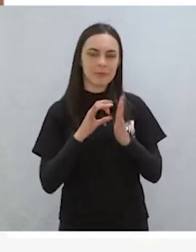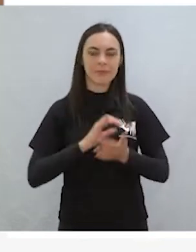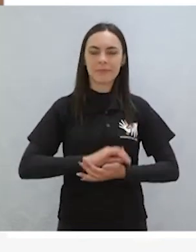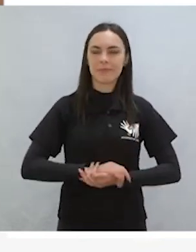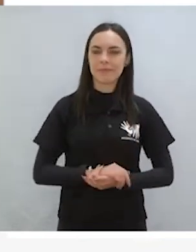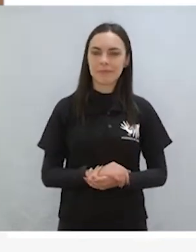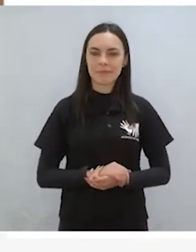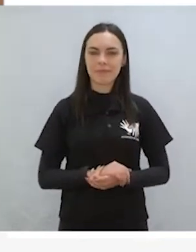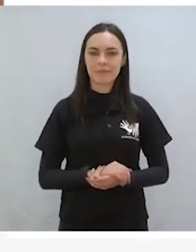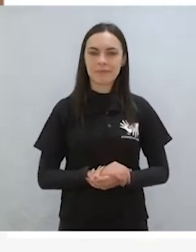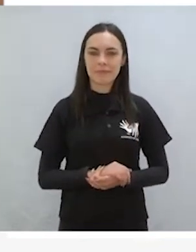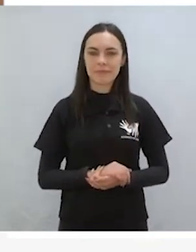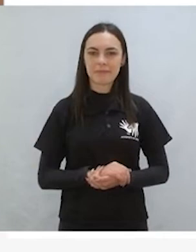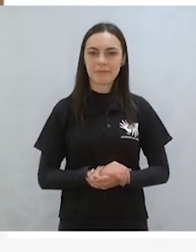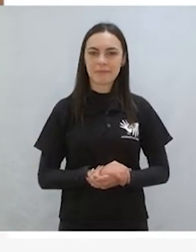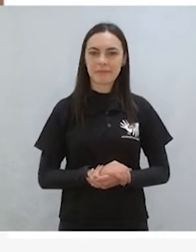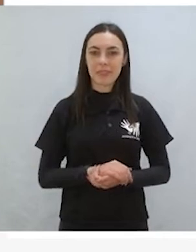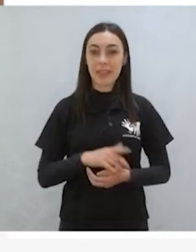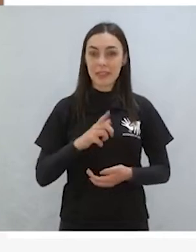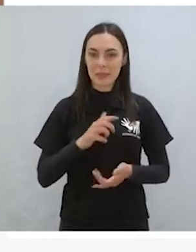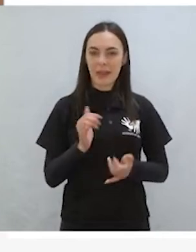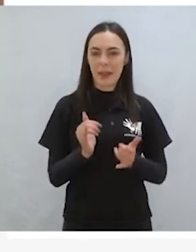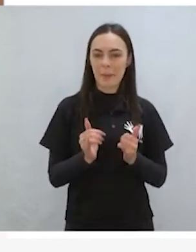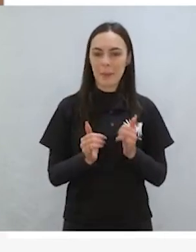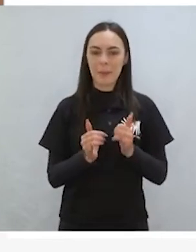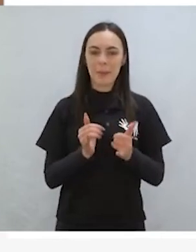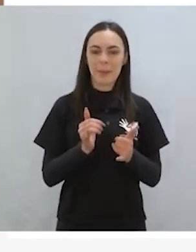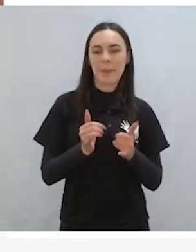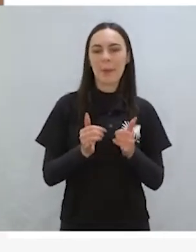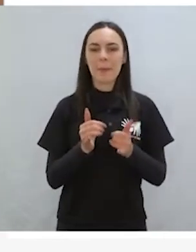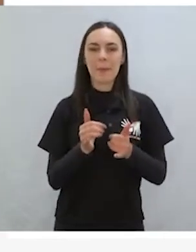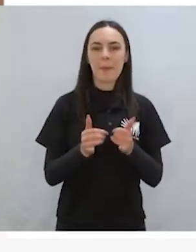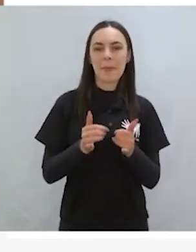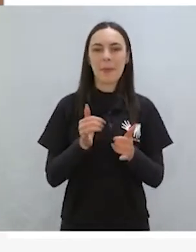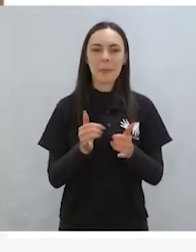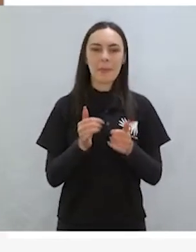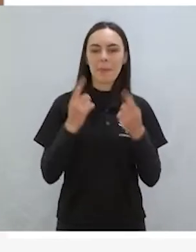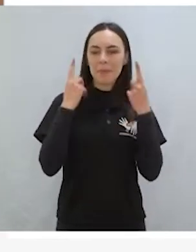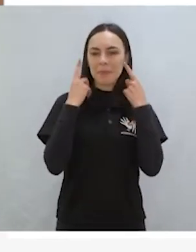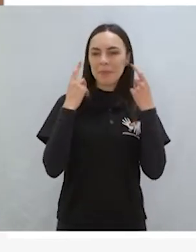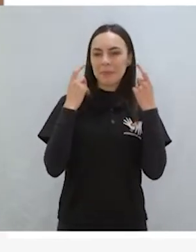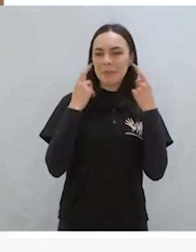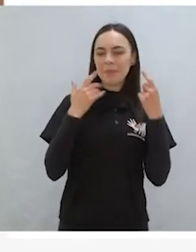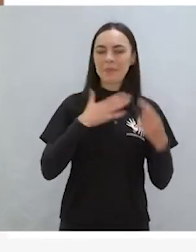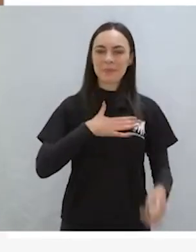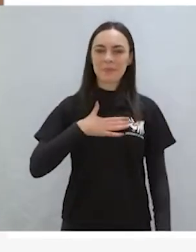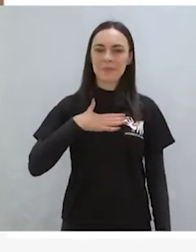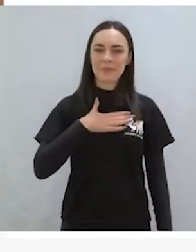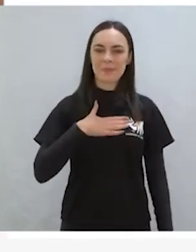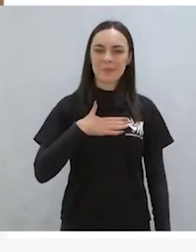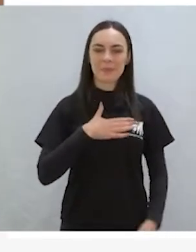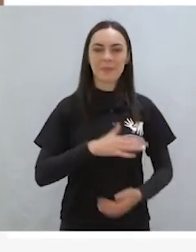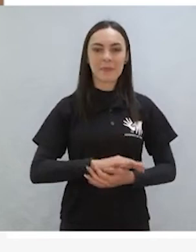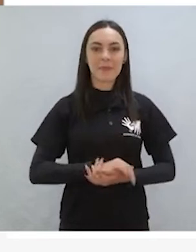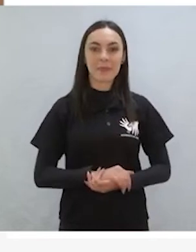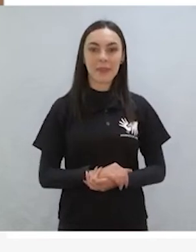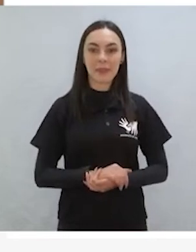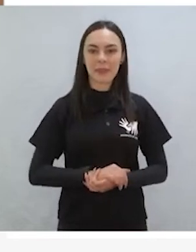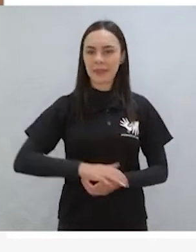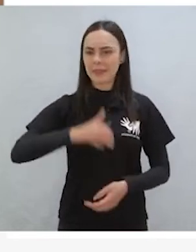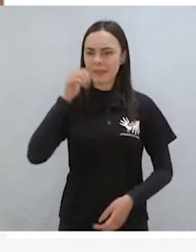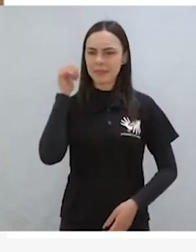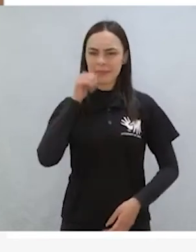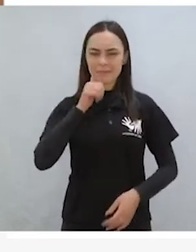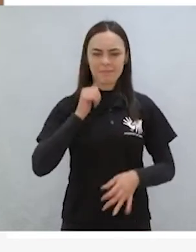vidro. Ainda mais que eles faziam um barulhinho gostoso quando ela dançava.